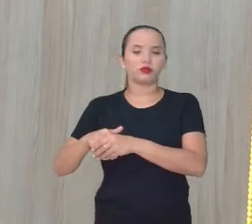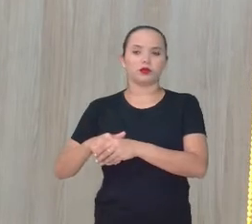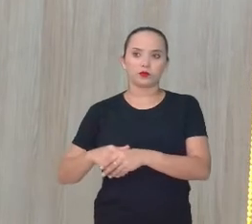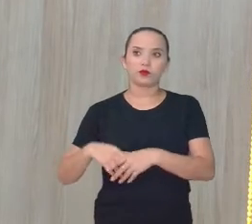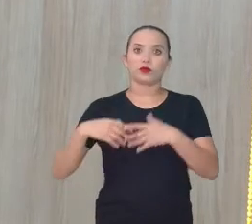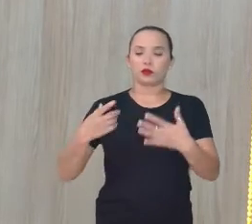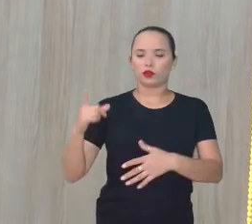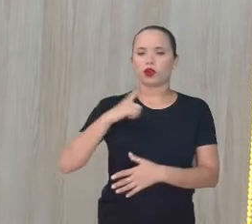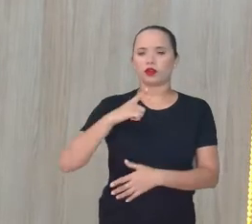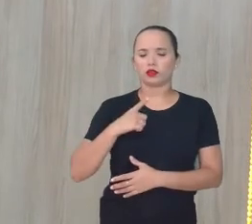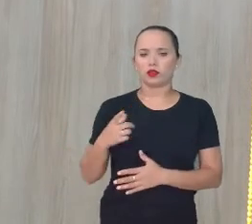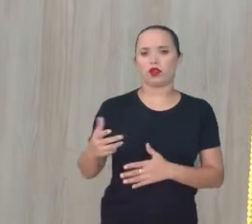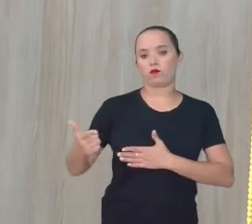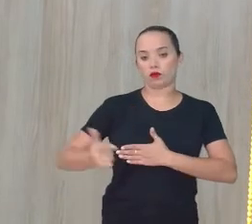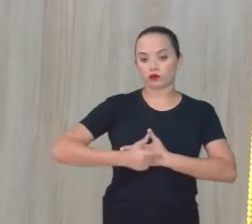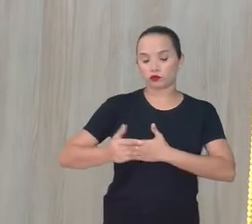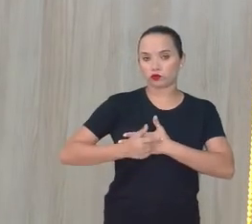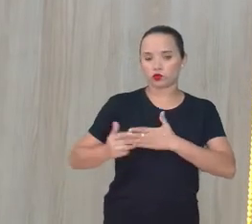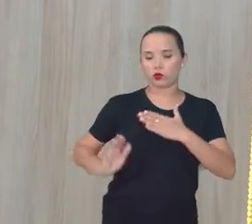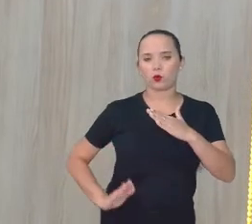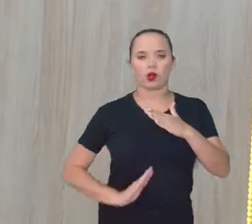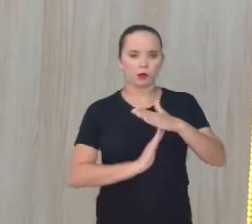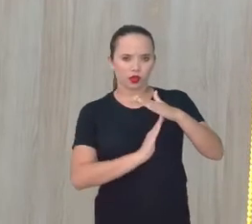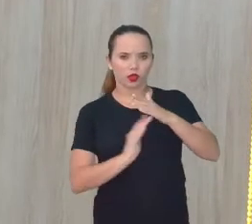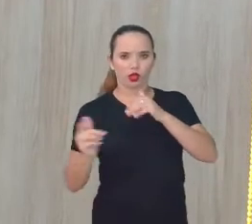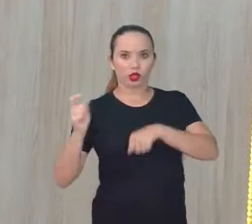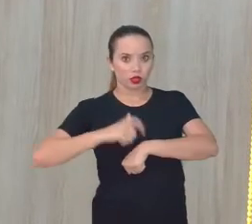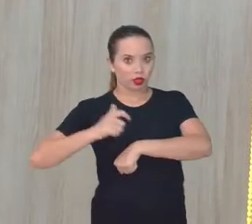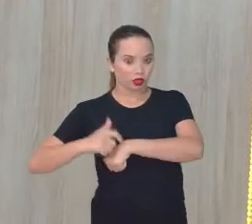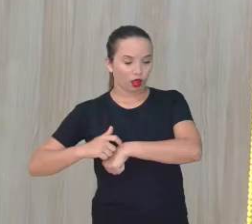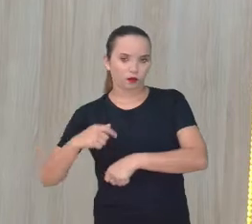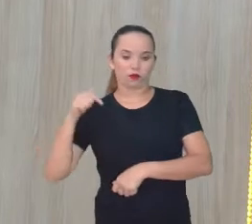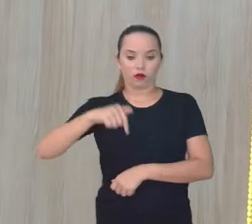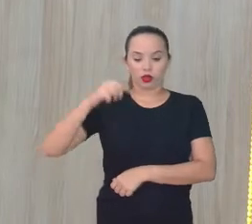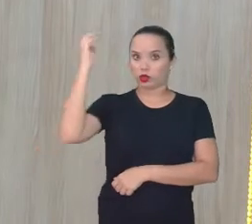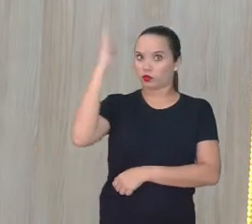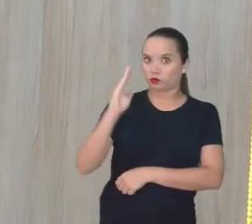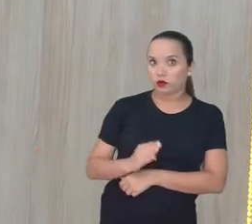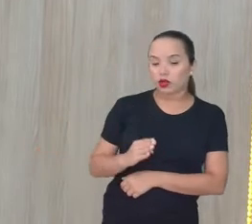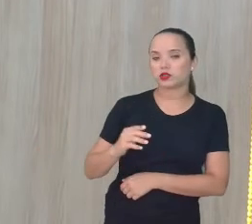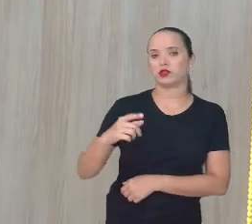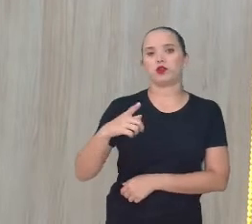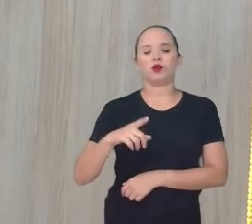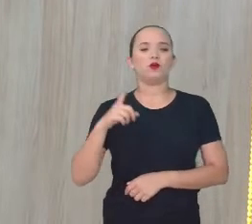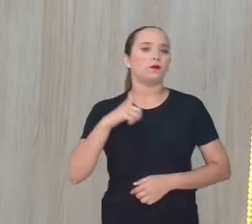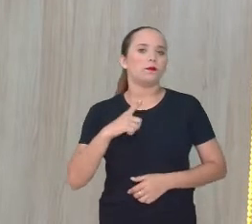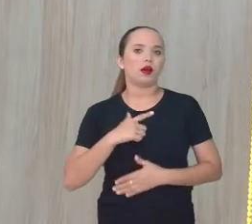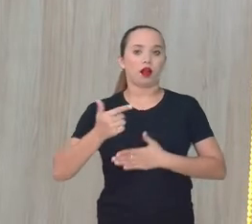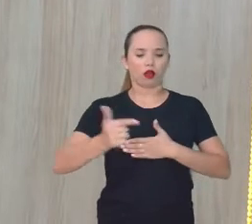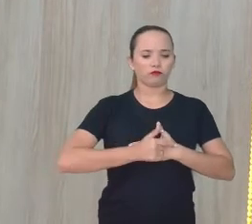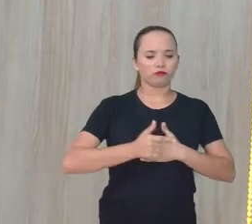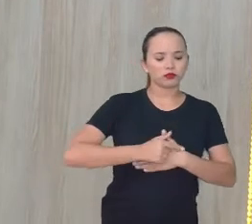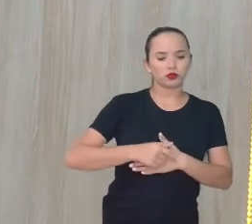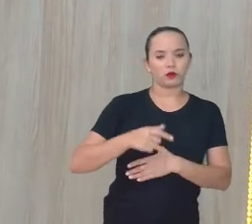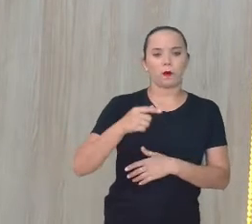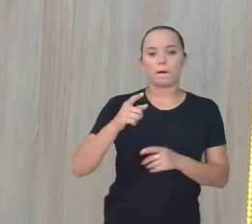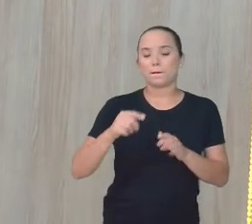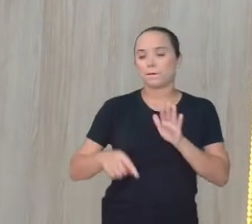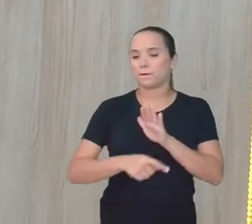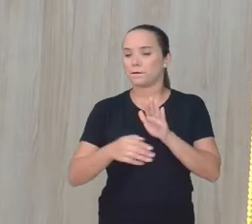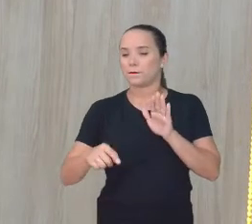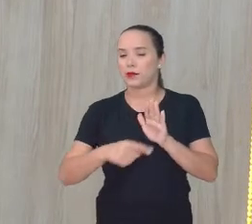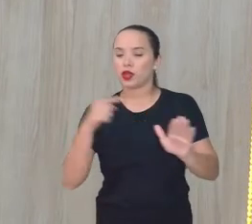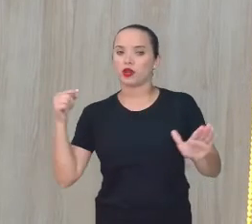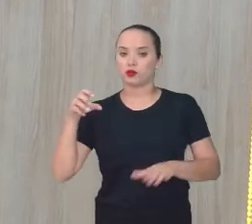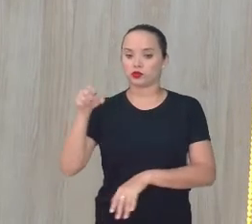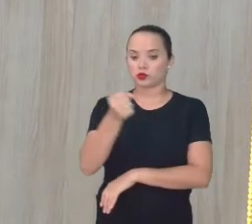tempo limitado. No caso do Brasil, a gente tem para os cargos, né, tirando o cargo de senador, que tem um